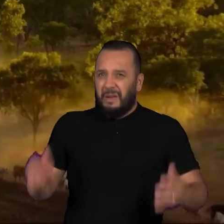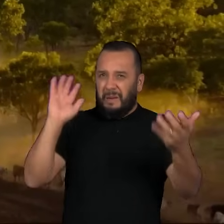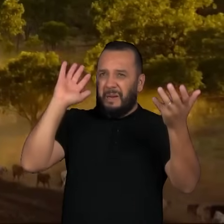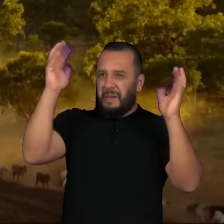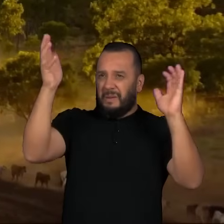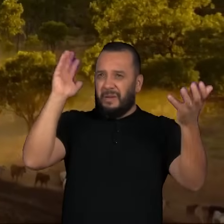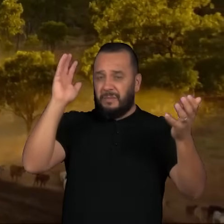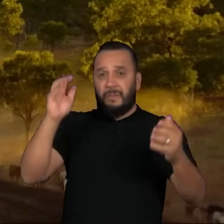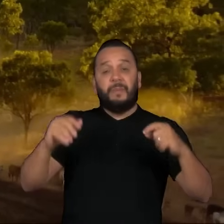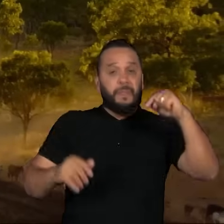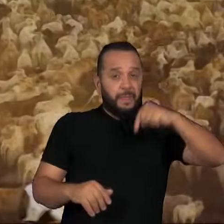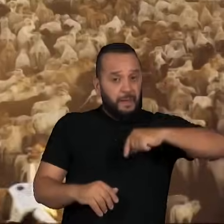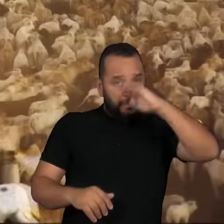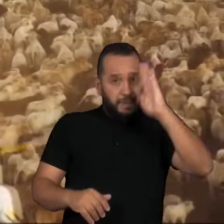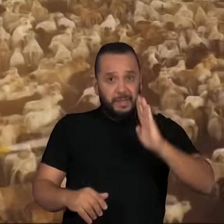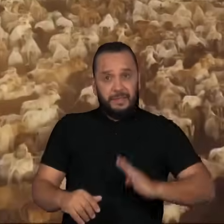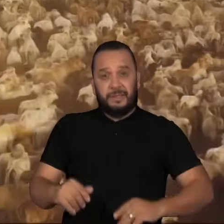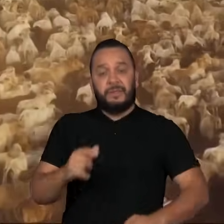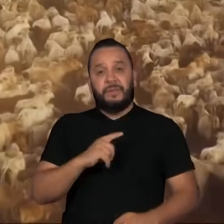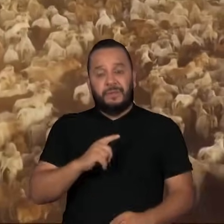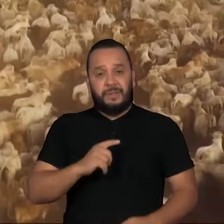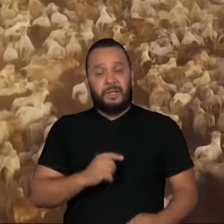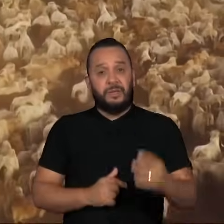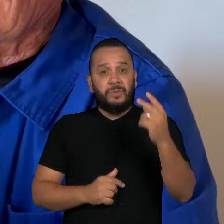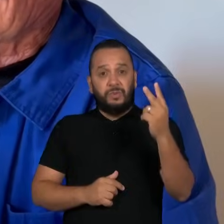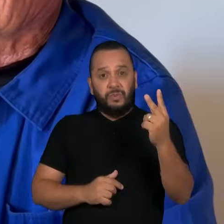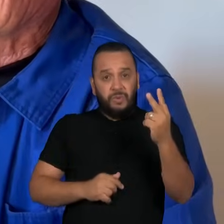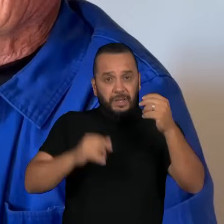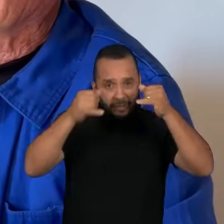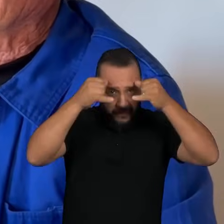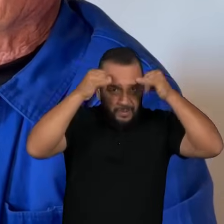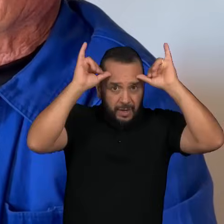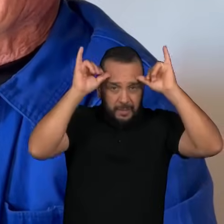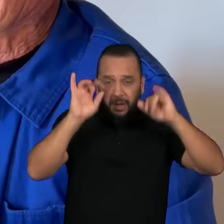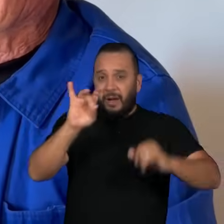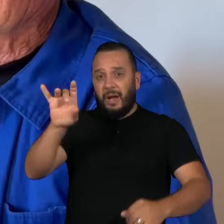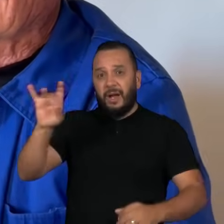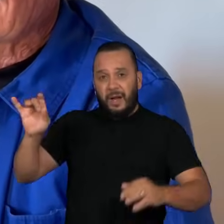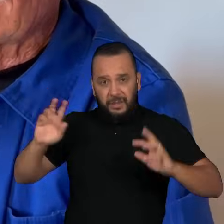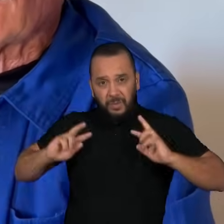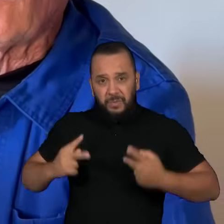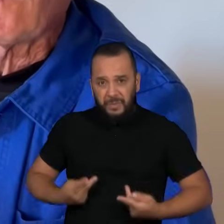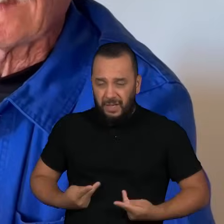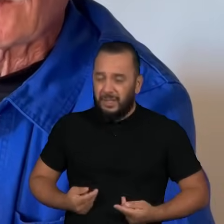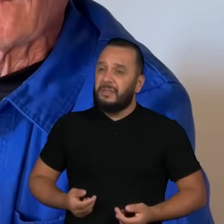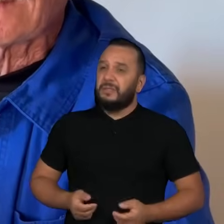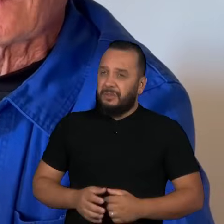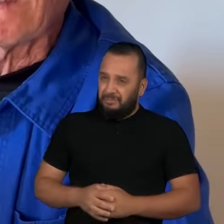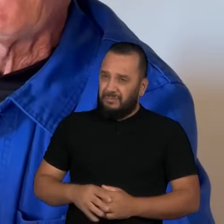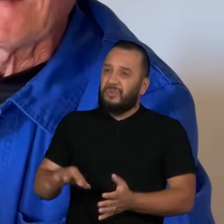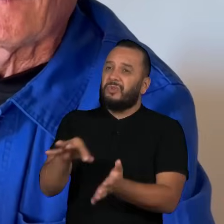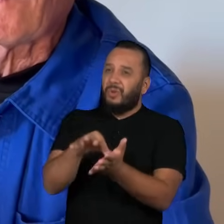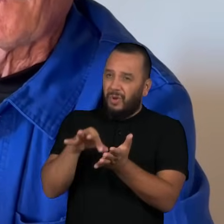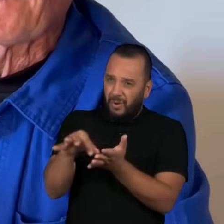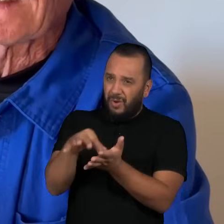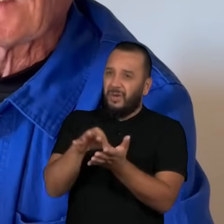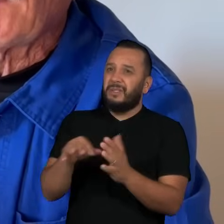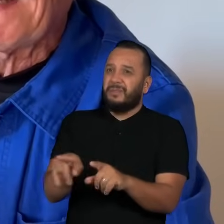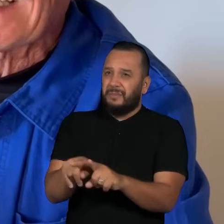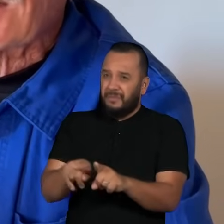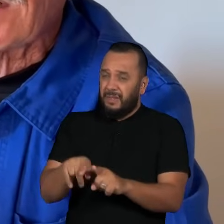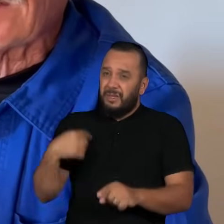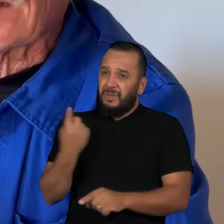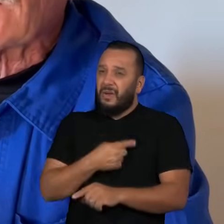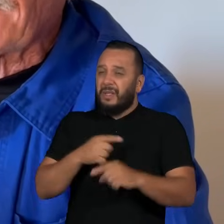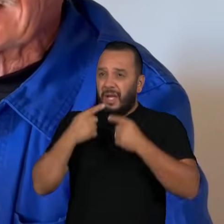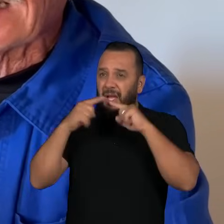No Brasil, temos 2 vacas para cada ser humano. Sim, vocês têm muita soja também. Reclamamos do Brasil